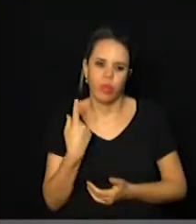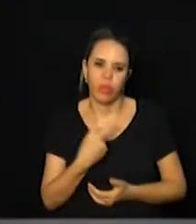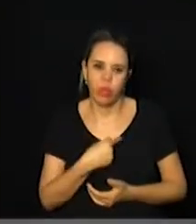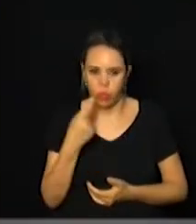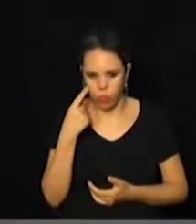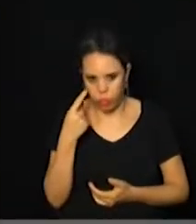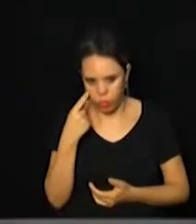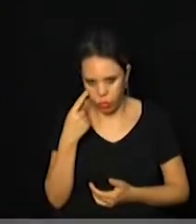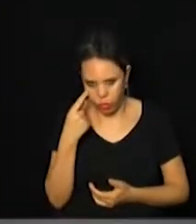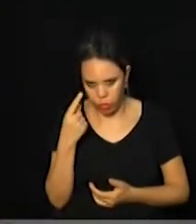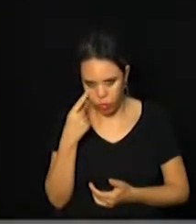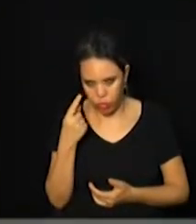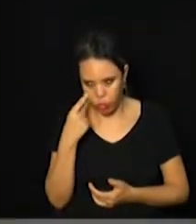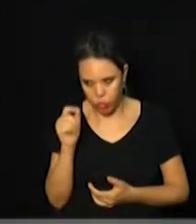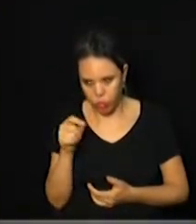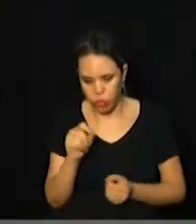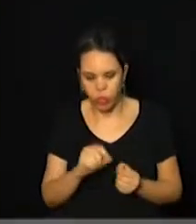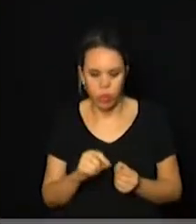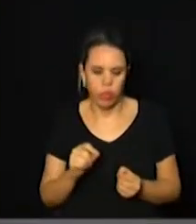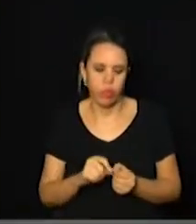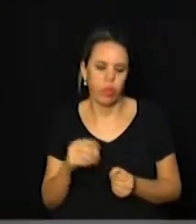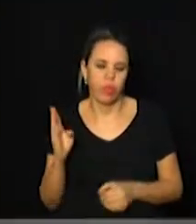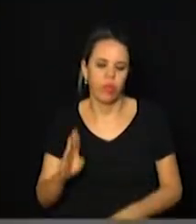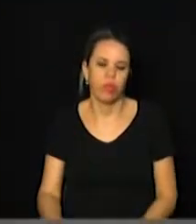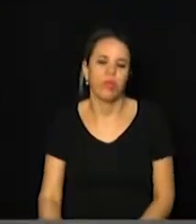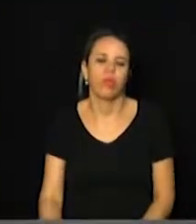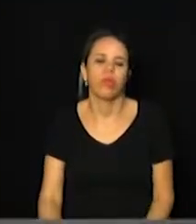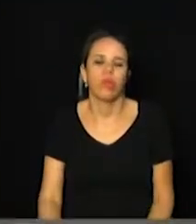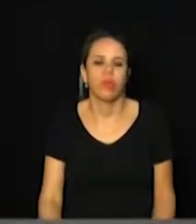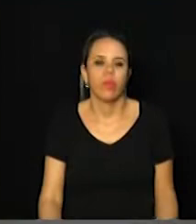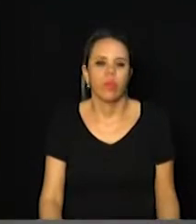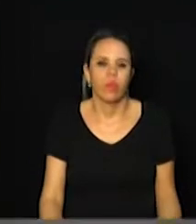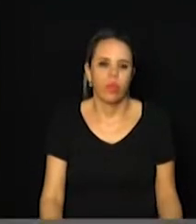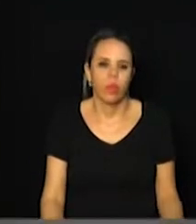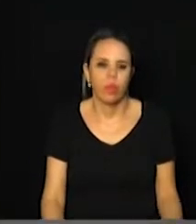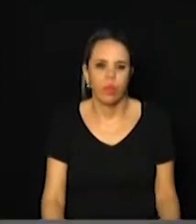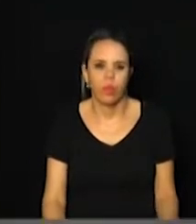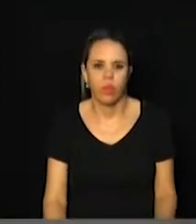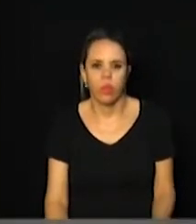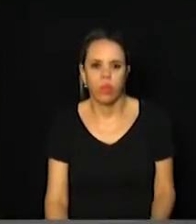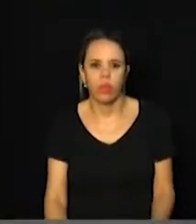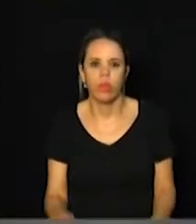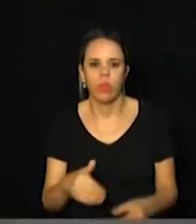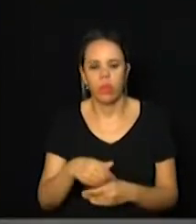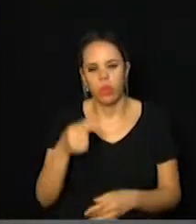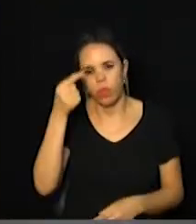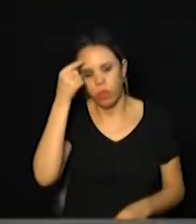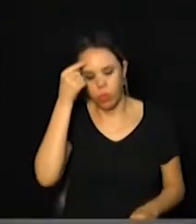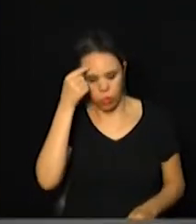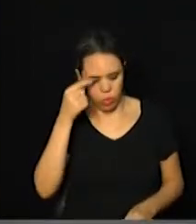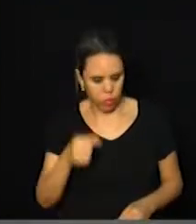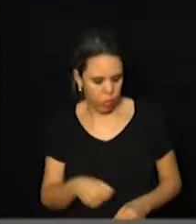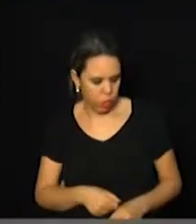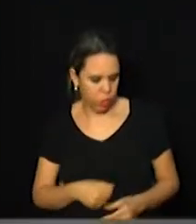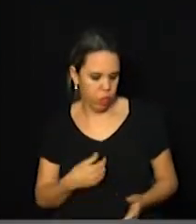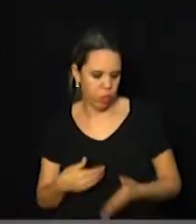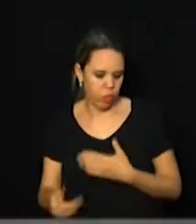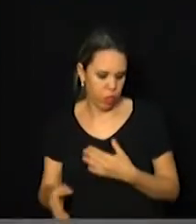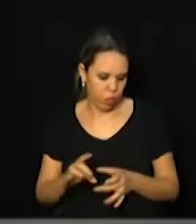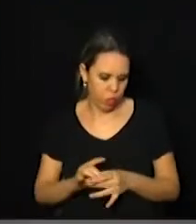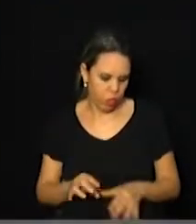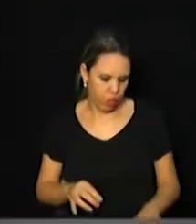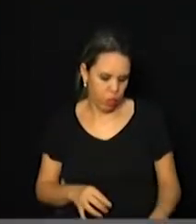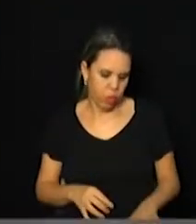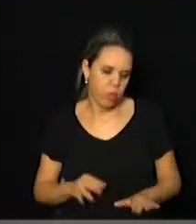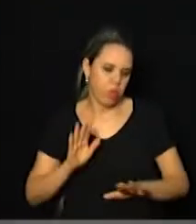nós estamos de olho no que eles estão fazendo no Brasil então é isso vamos votar consciente Independente de